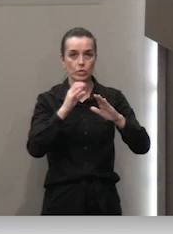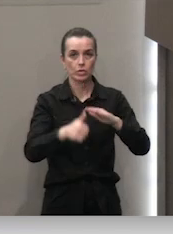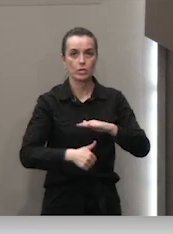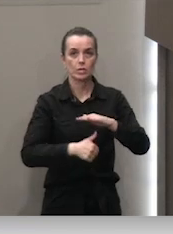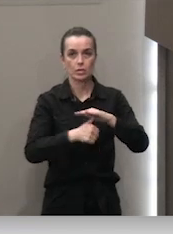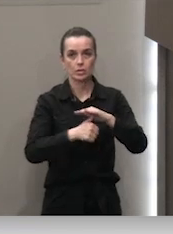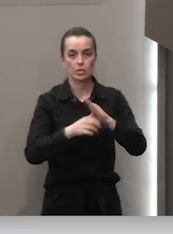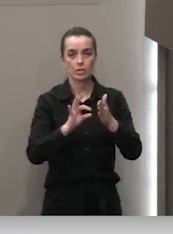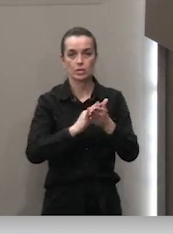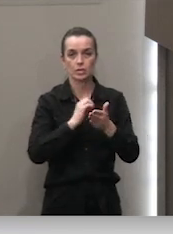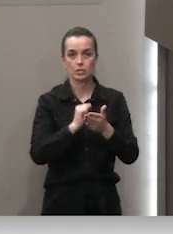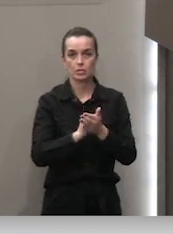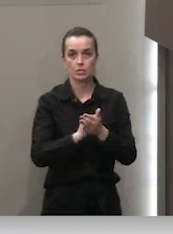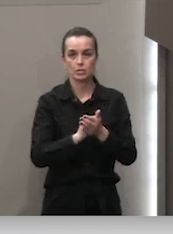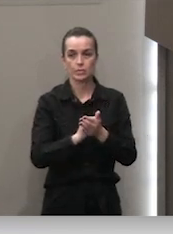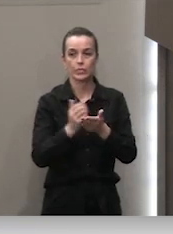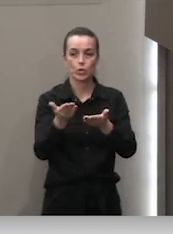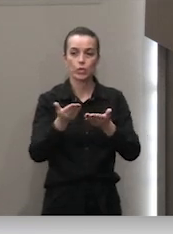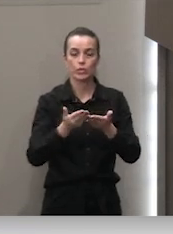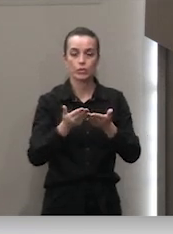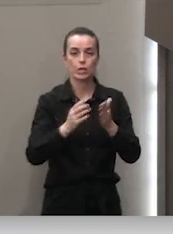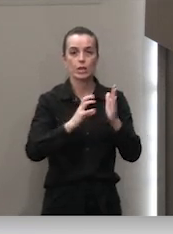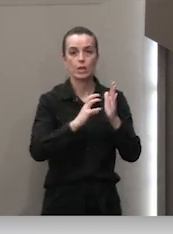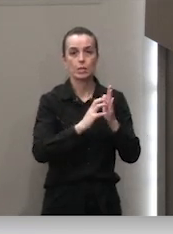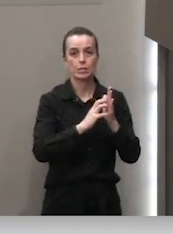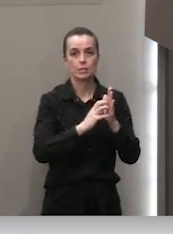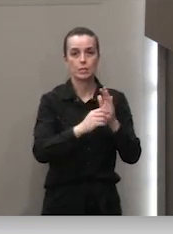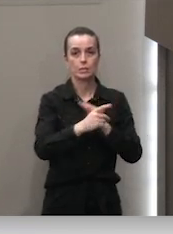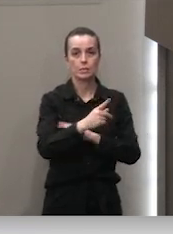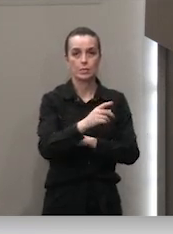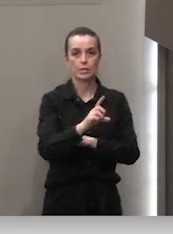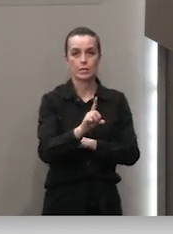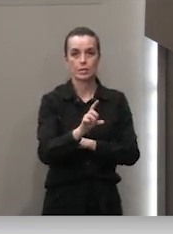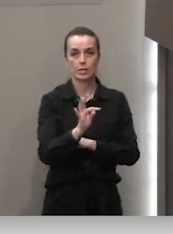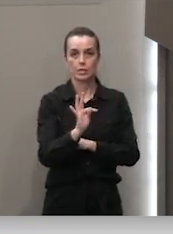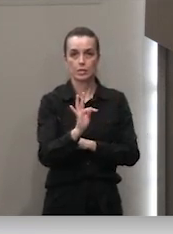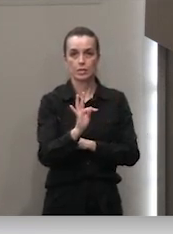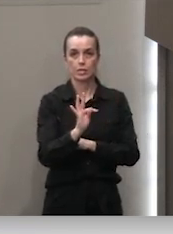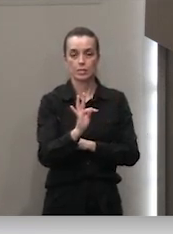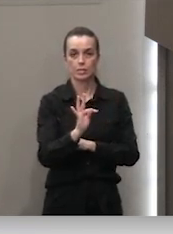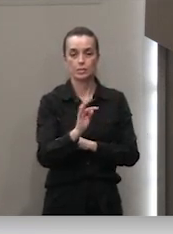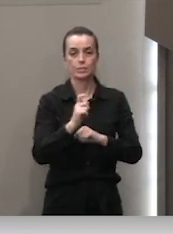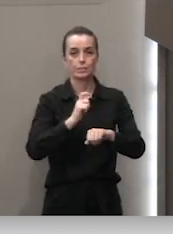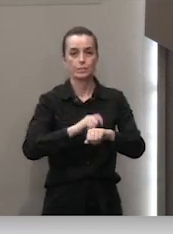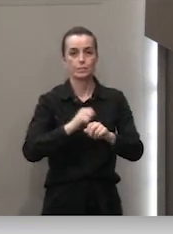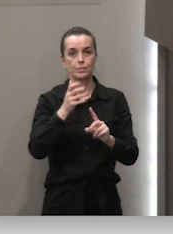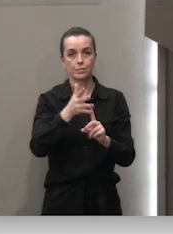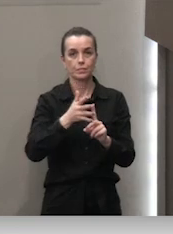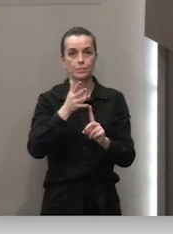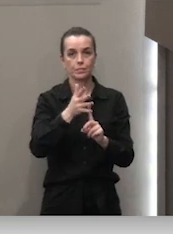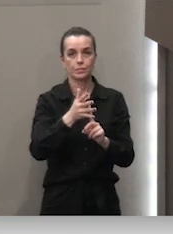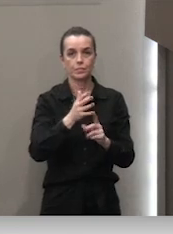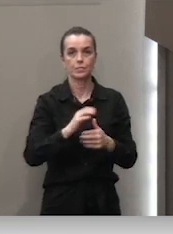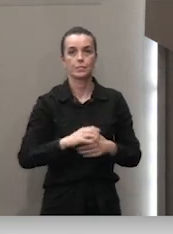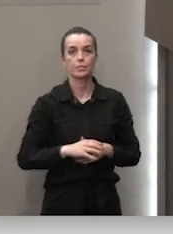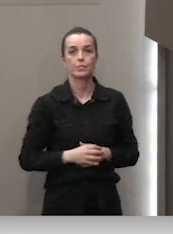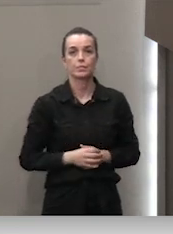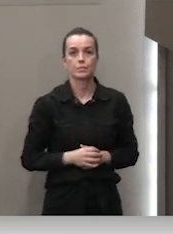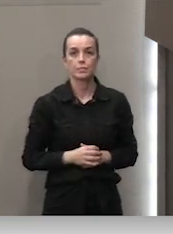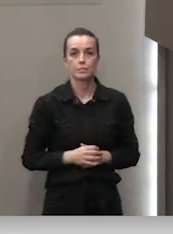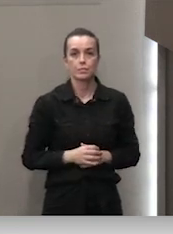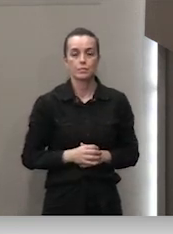Convidamos o PDT, liderança do PDT, para fazer espaço do uso de sua